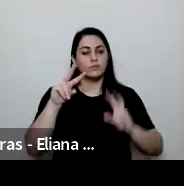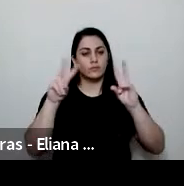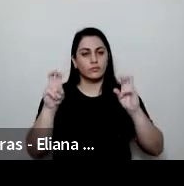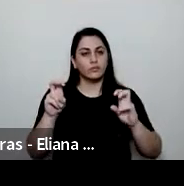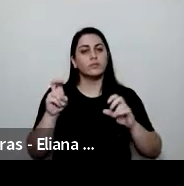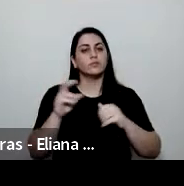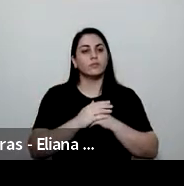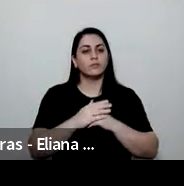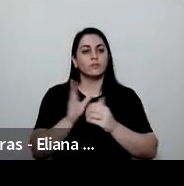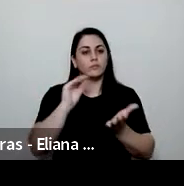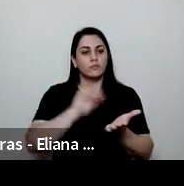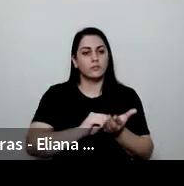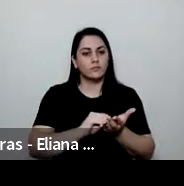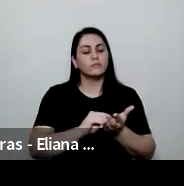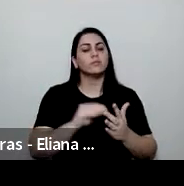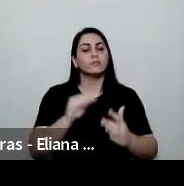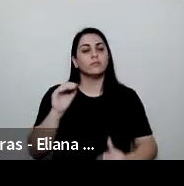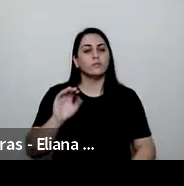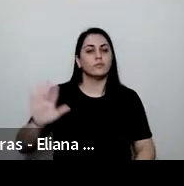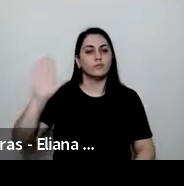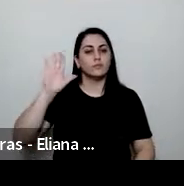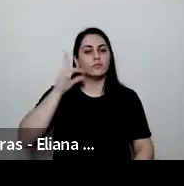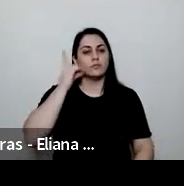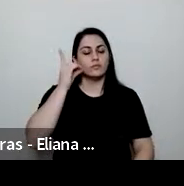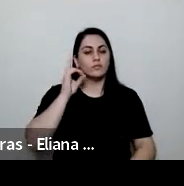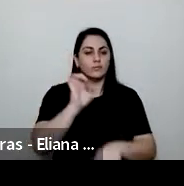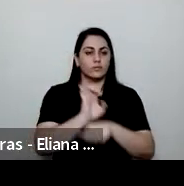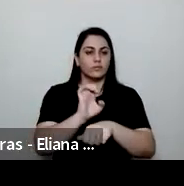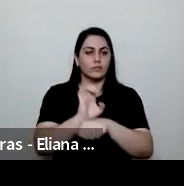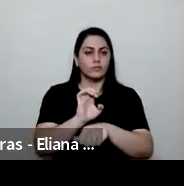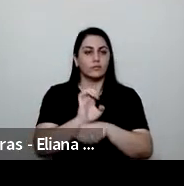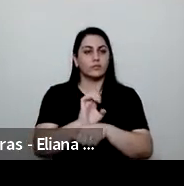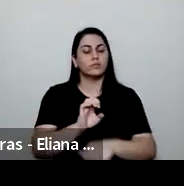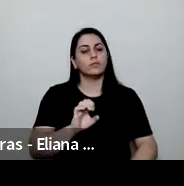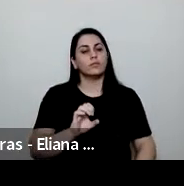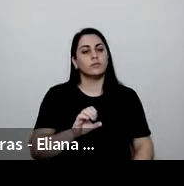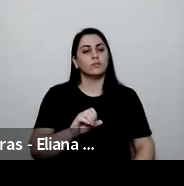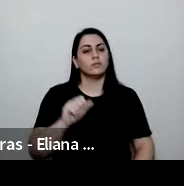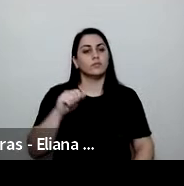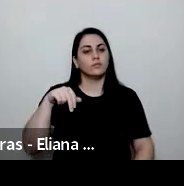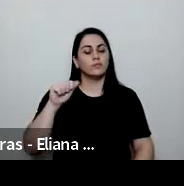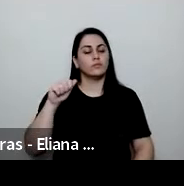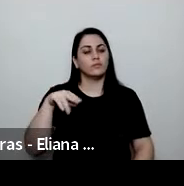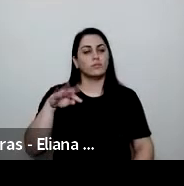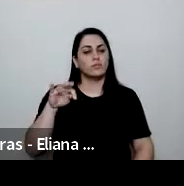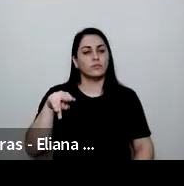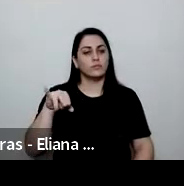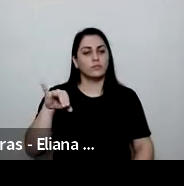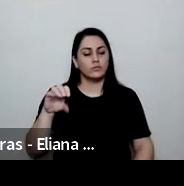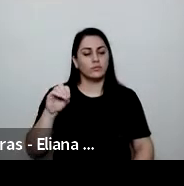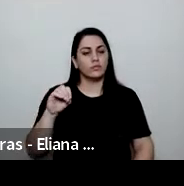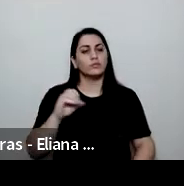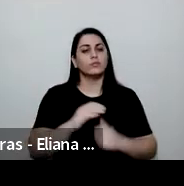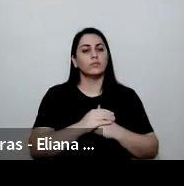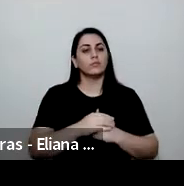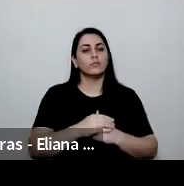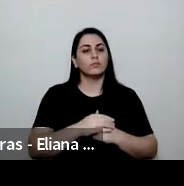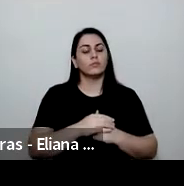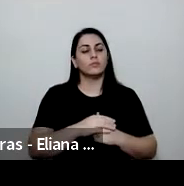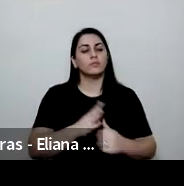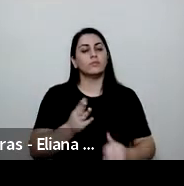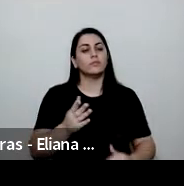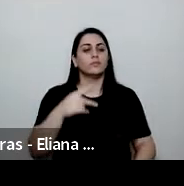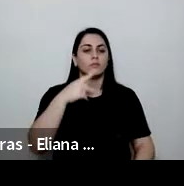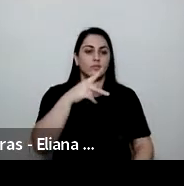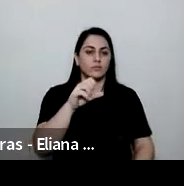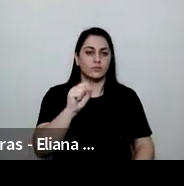candidatura candidato a cargo de Deputado Estadual requerentes Antônio Aparecido Souza dos Santos diretório Estadual do partido socialista